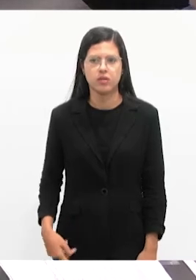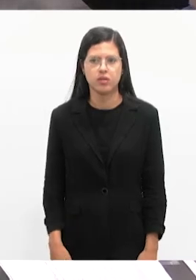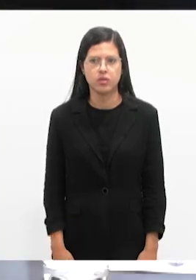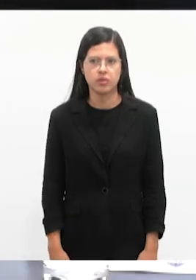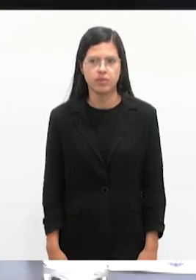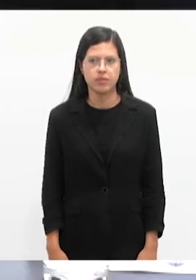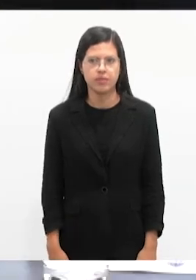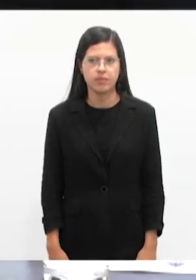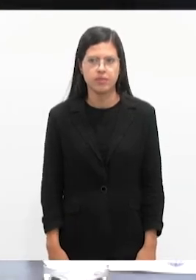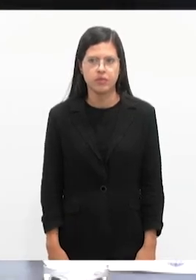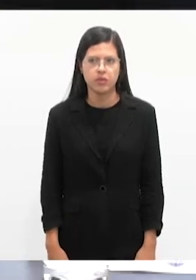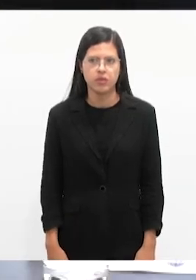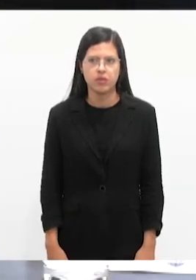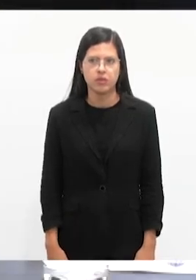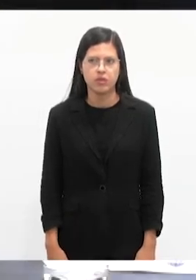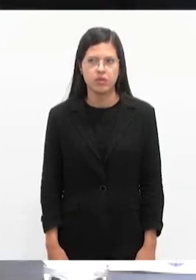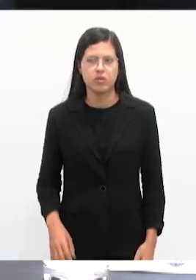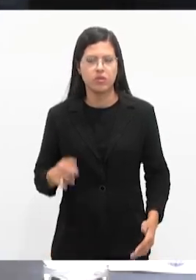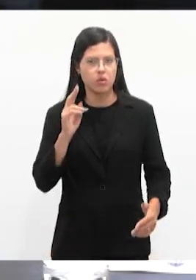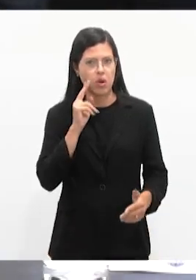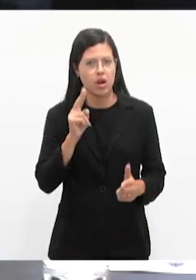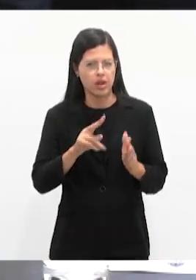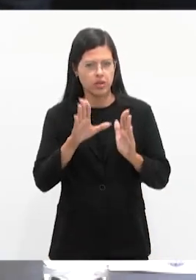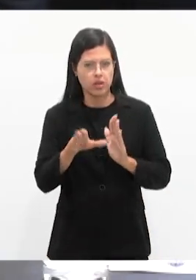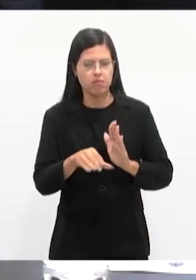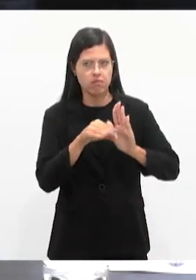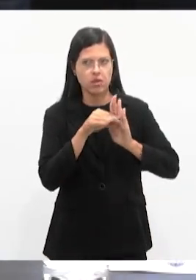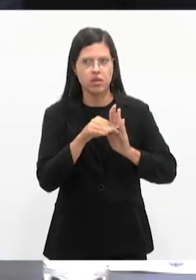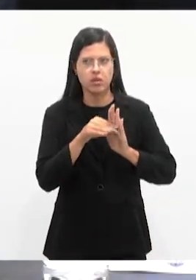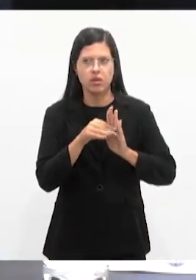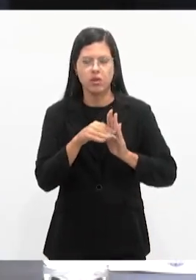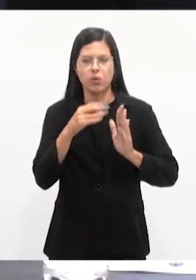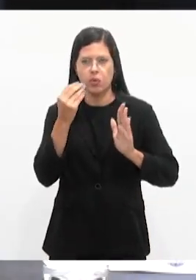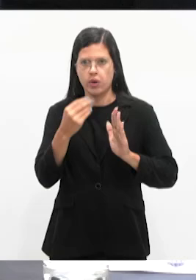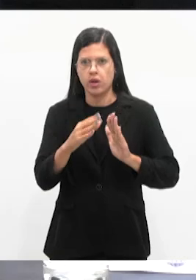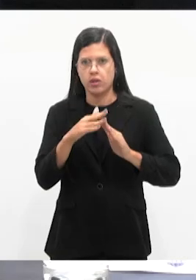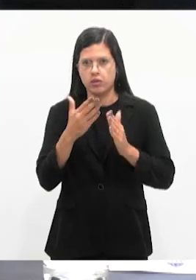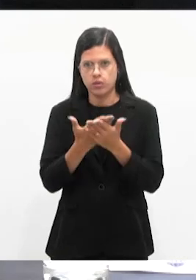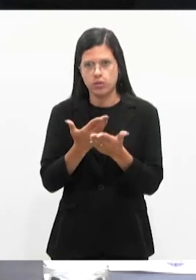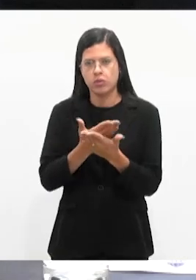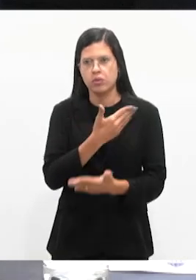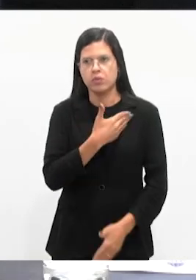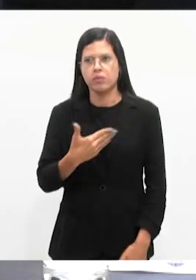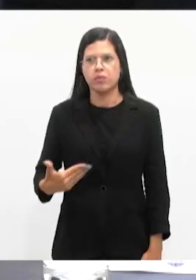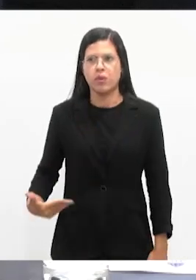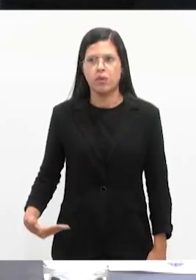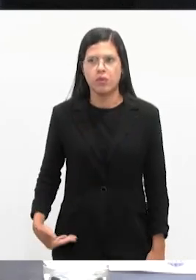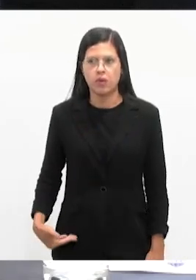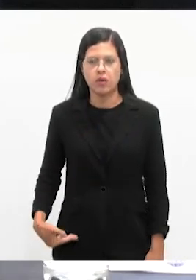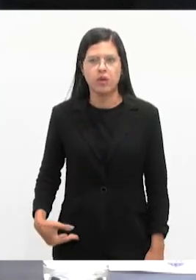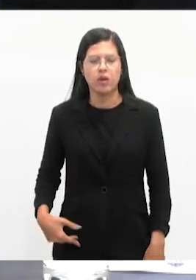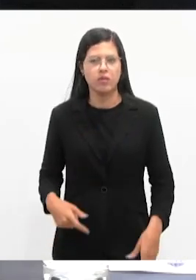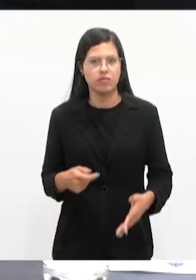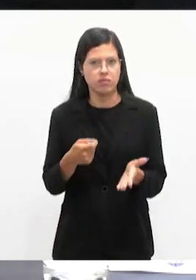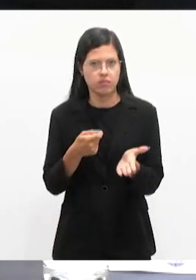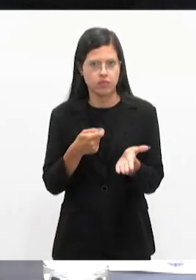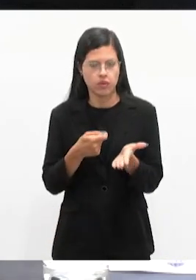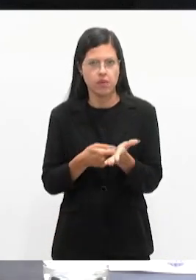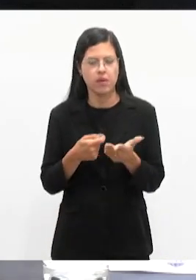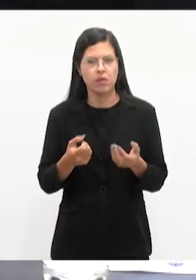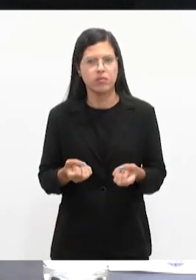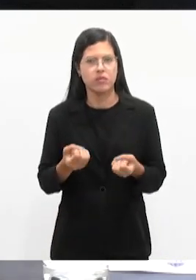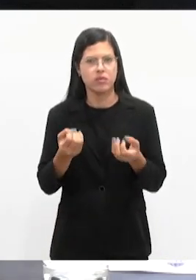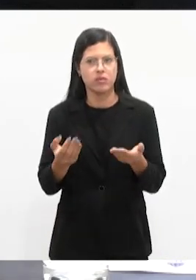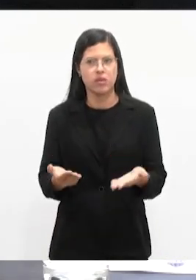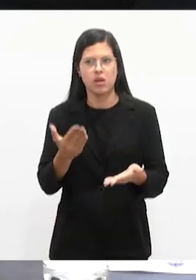apreciasse a emenda, que eu estou botando o seguinte: as escolas públicas deverão proporcionar o fornecimento da alimentação